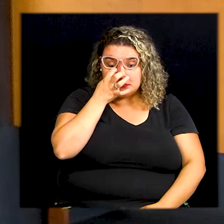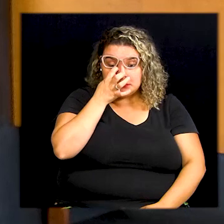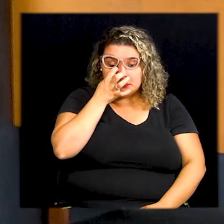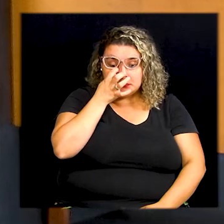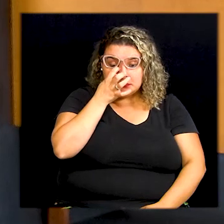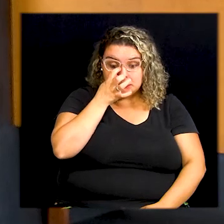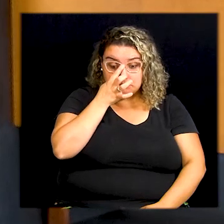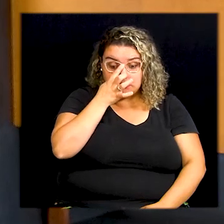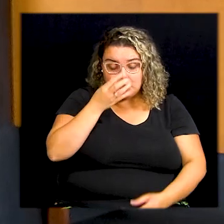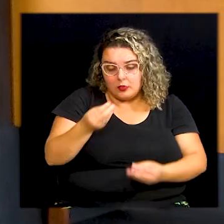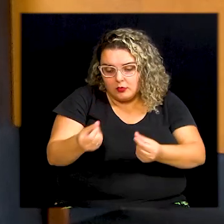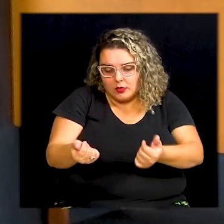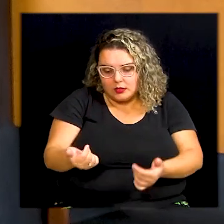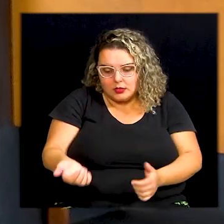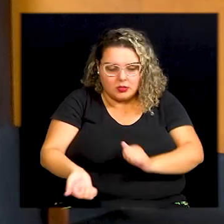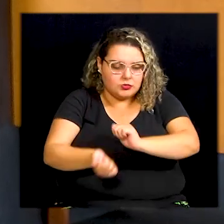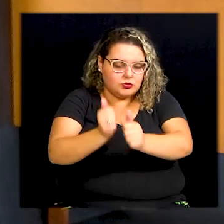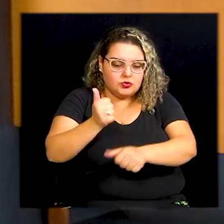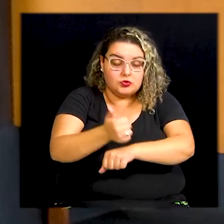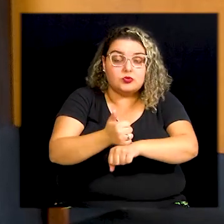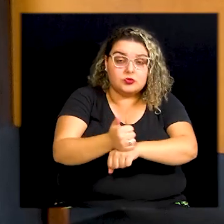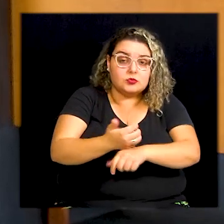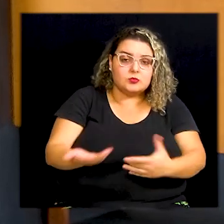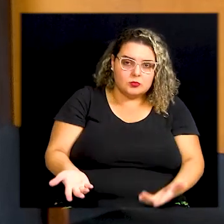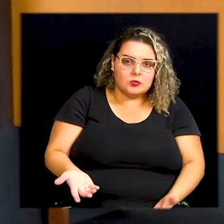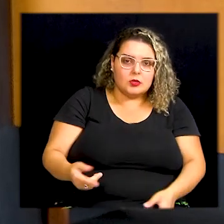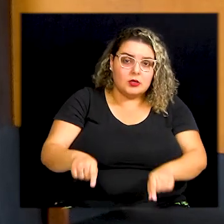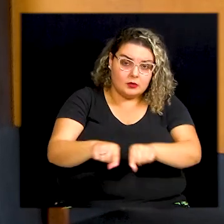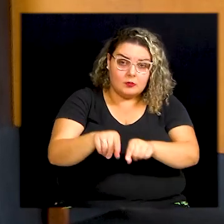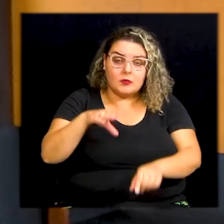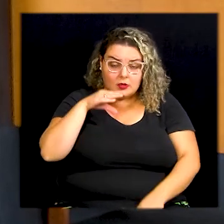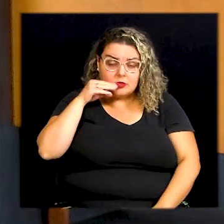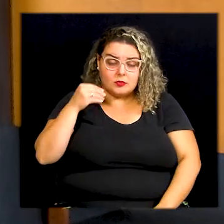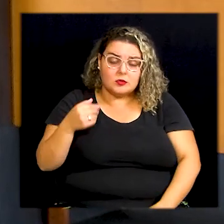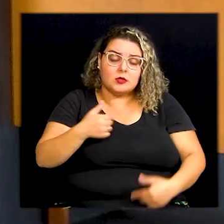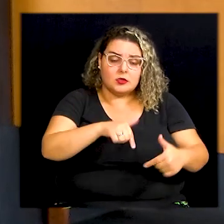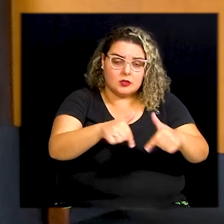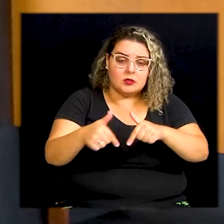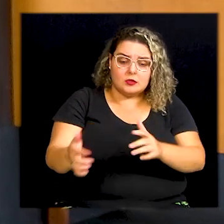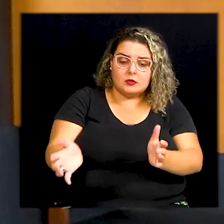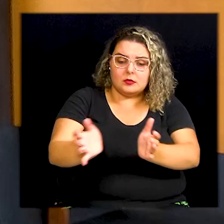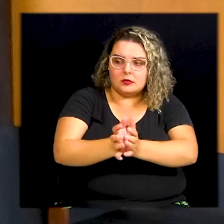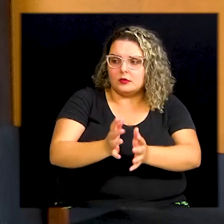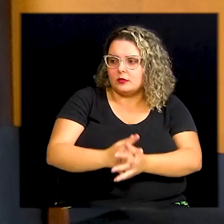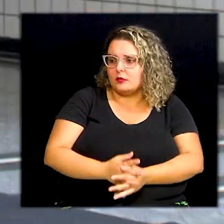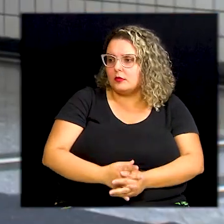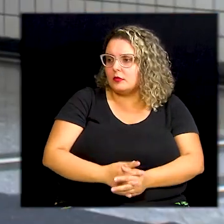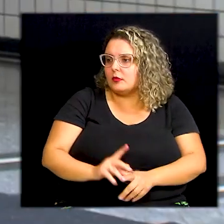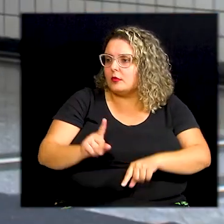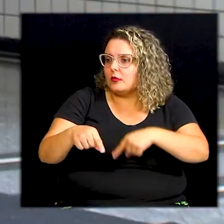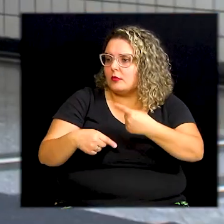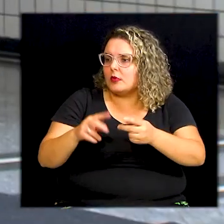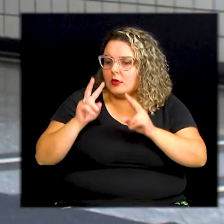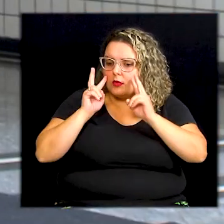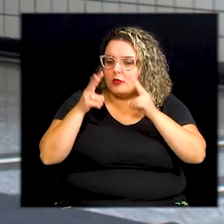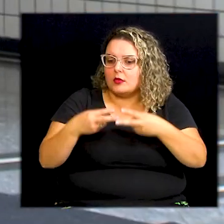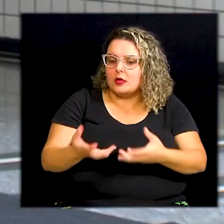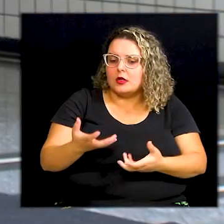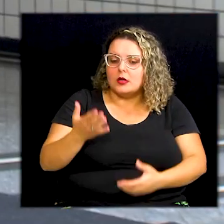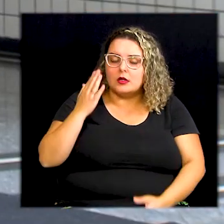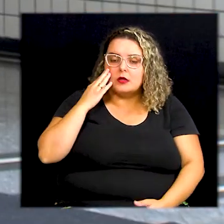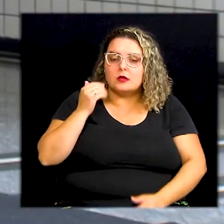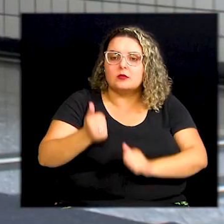a qualidade dos jogadores e também dos funcionários também que trabalham no clube. Outra visão sua que eu quero saber